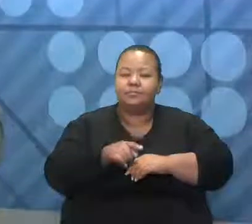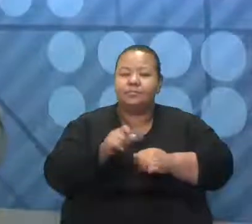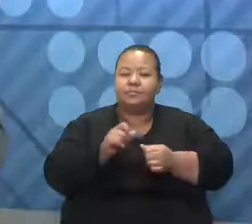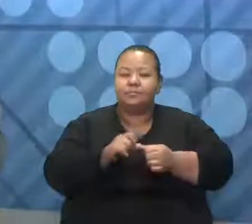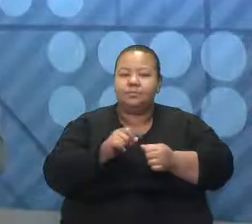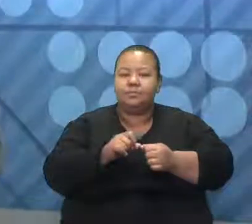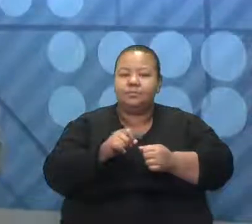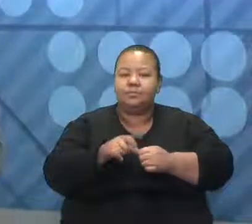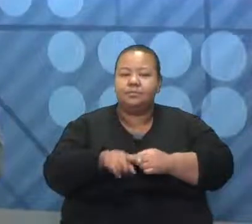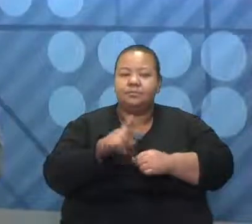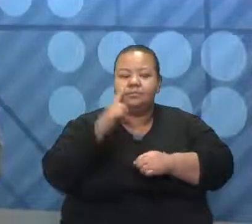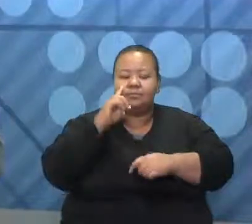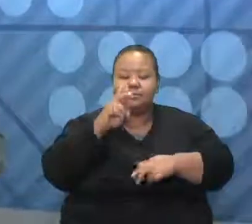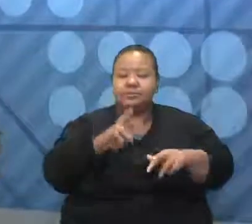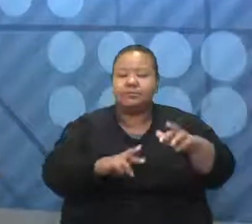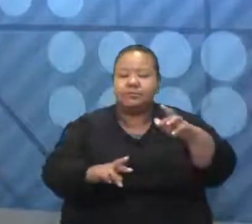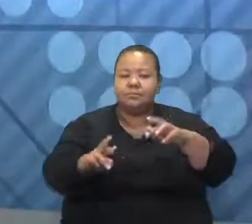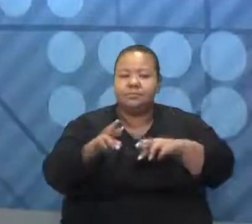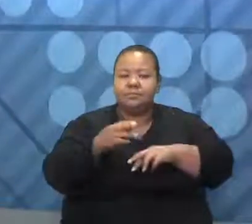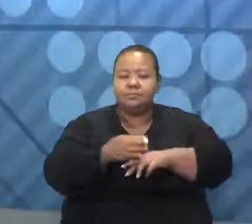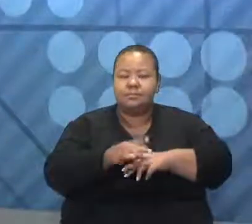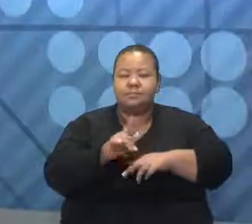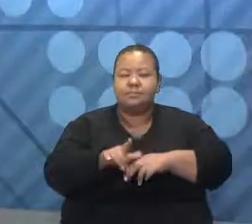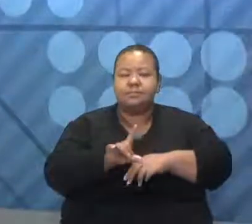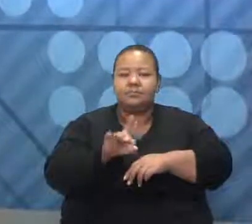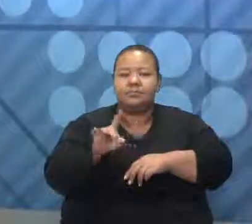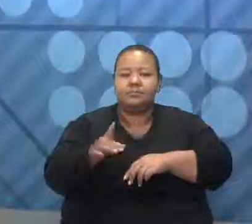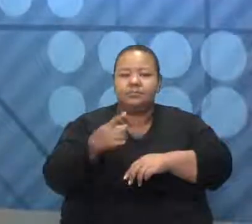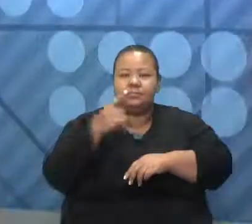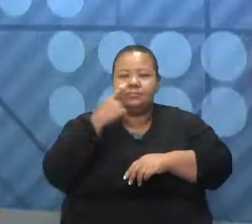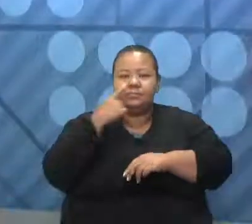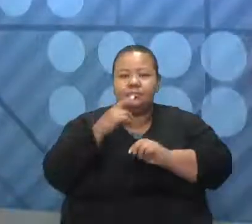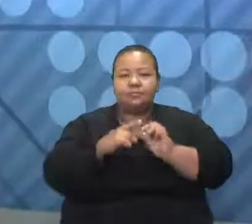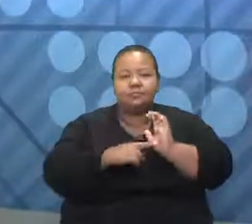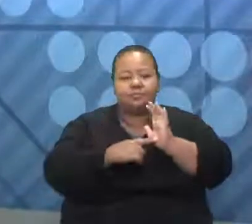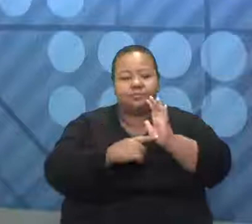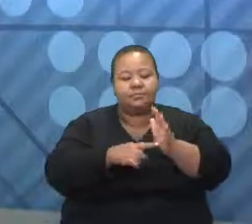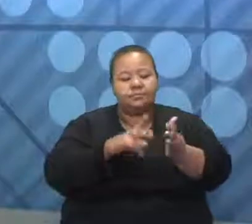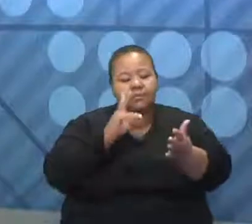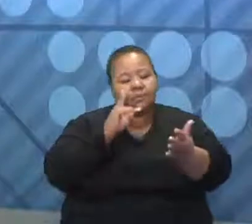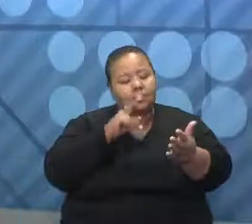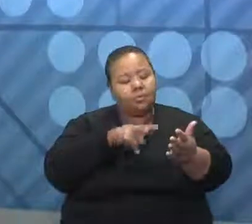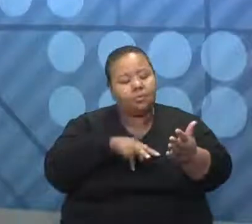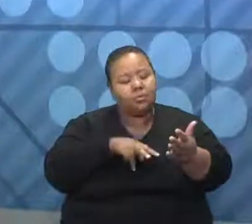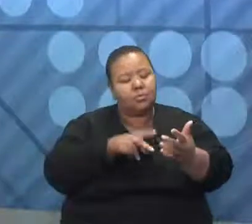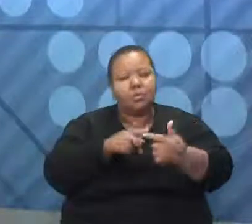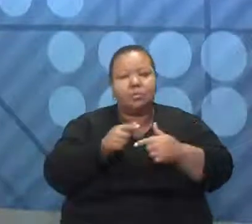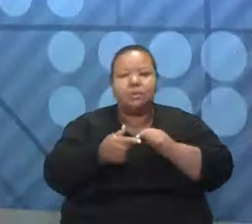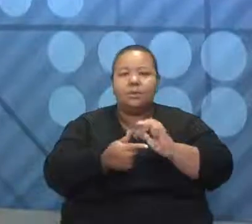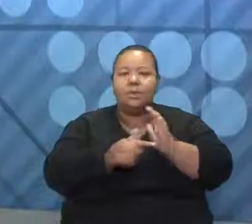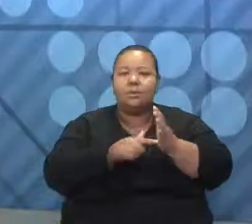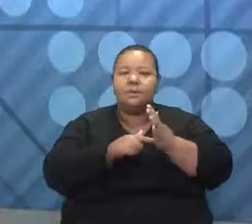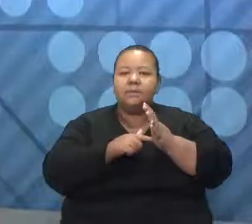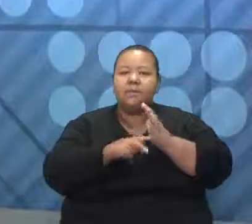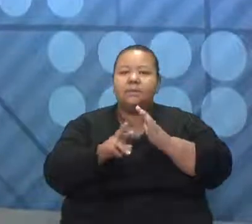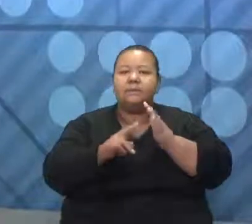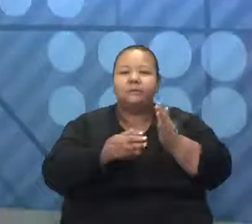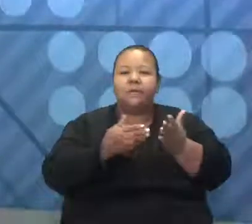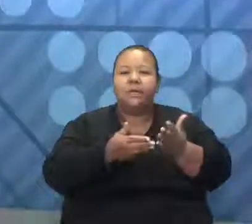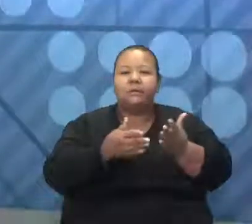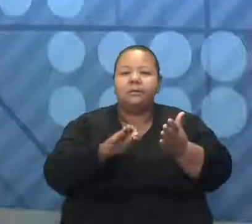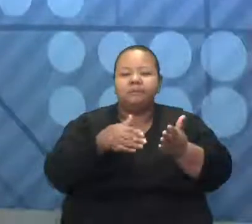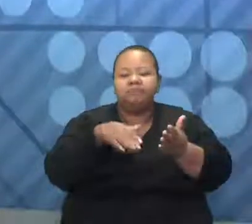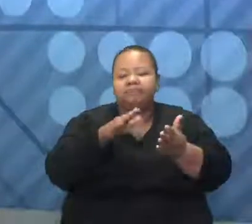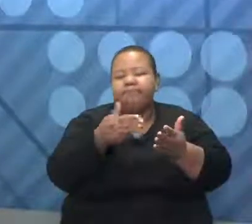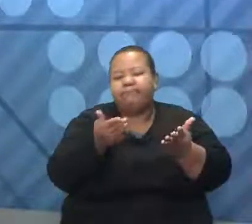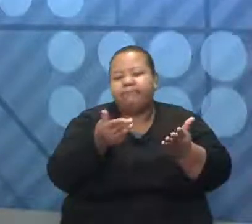e analisar esses indicadores. Não é simplesmente olhar os indicadores, ver por que ele apresentou aquele resultado e tipo